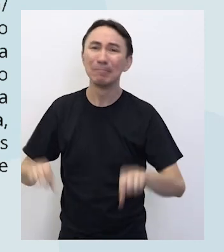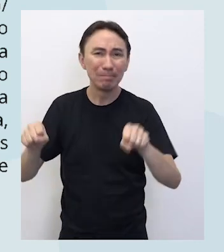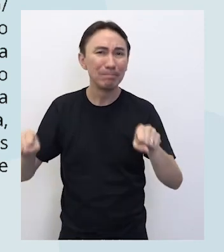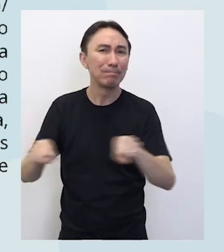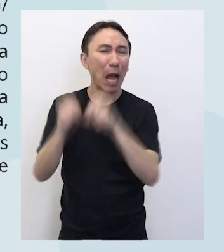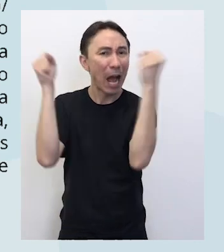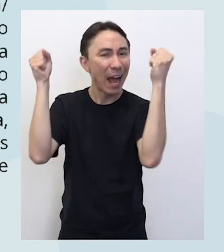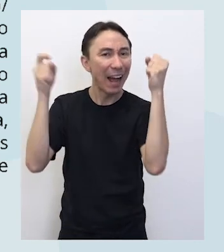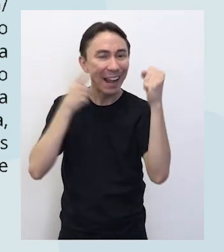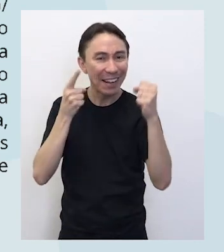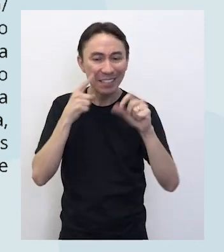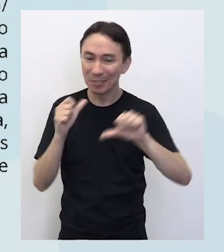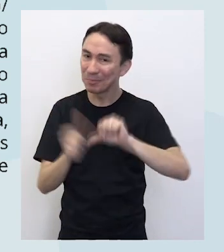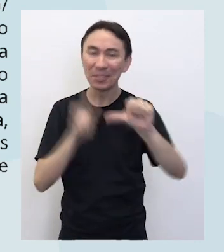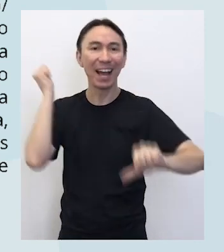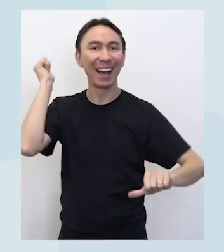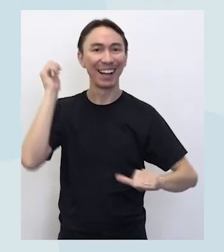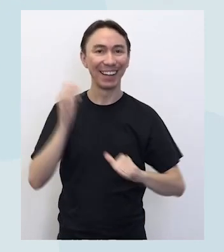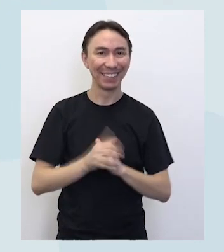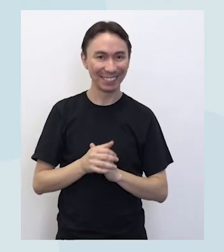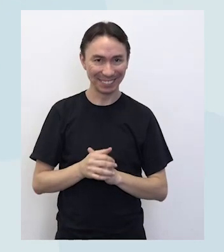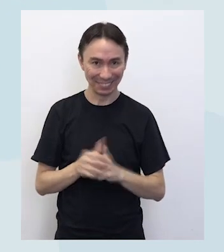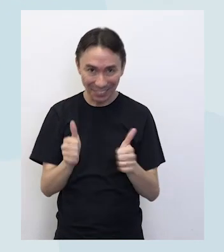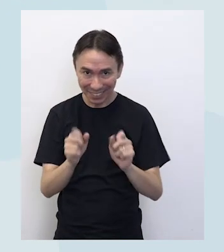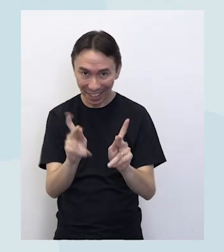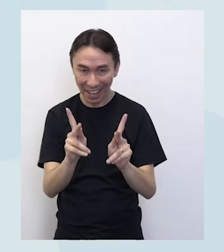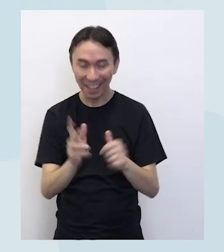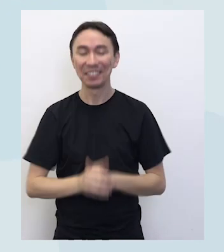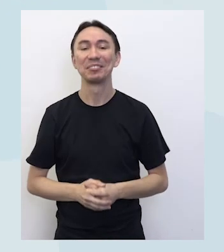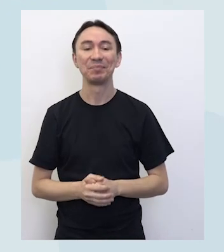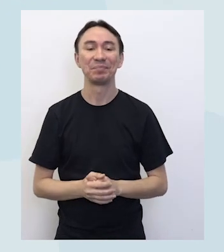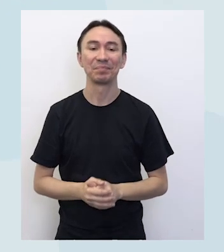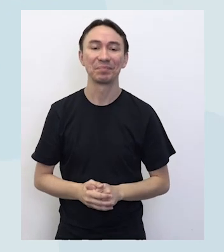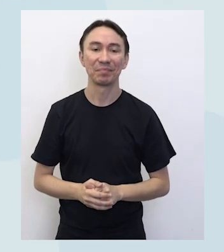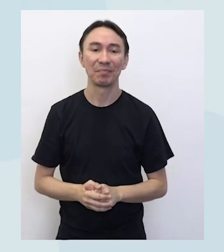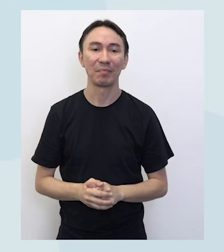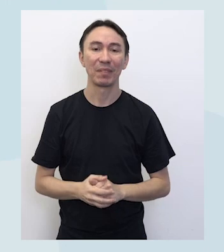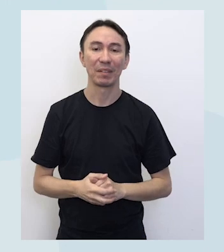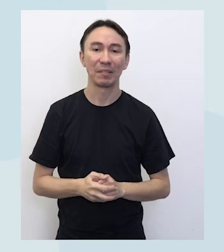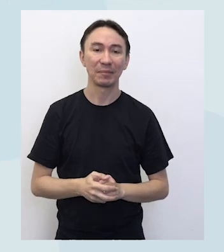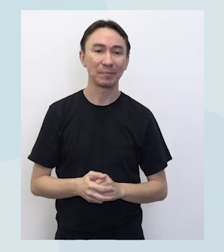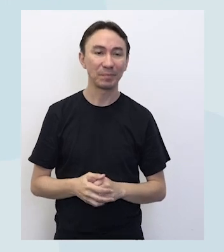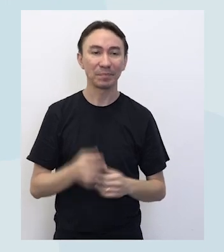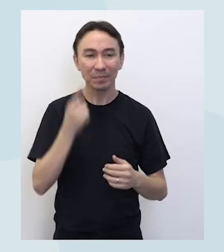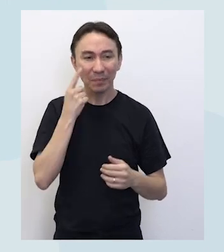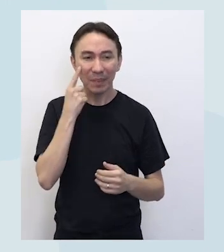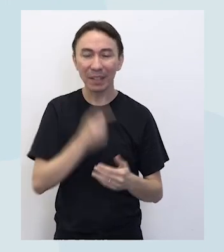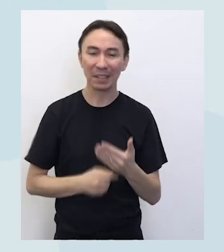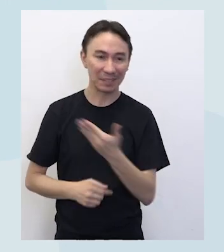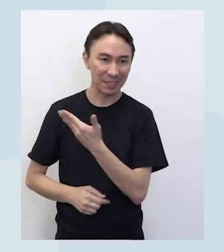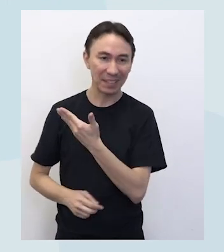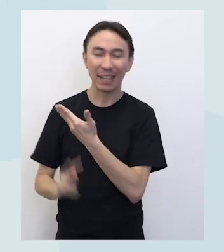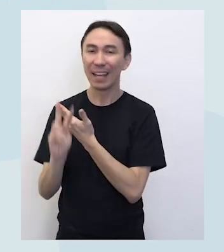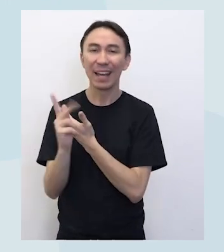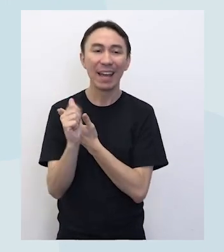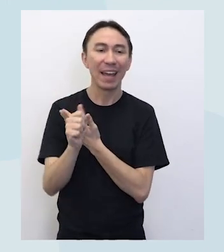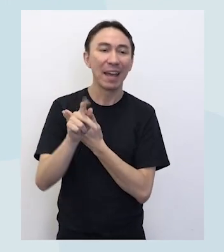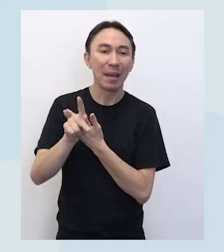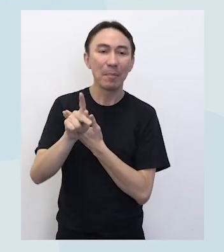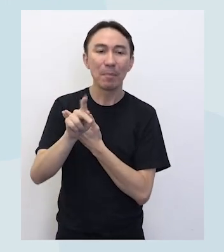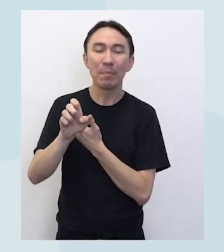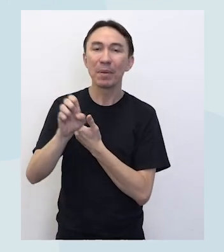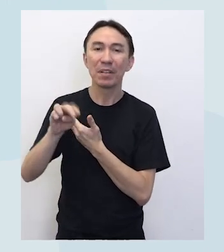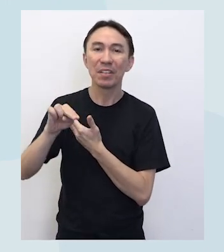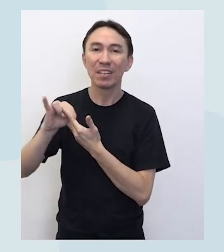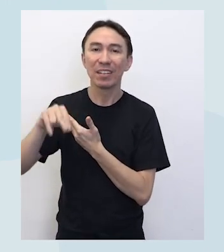e do processo de catarse, certo? Os happenings, gente. Então, no entrelace com artes visuais, surge, né,